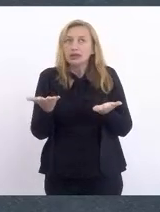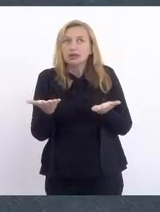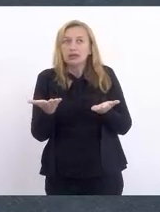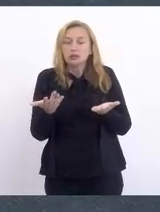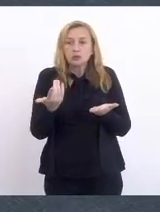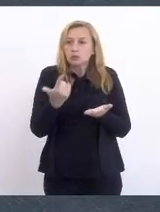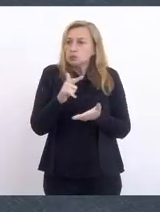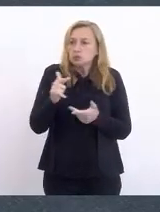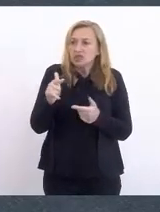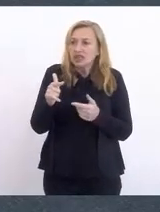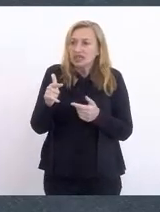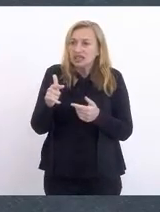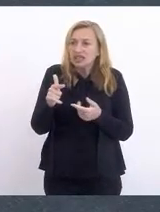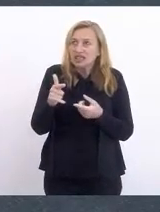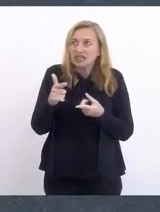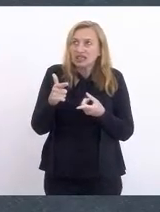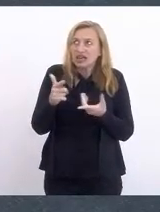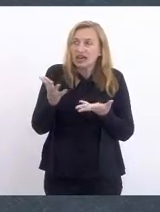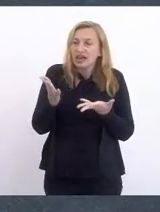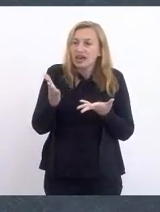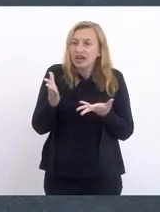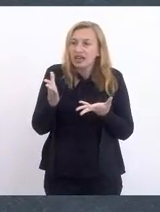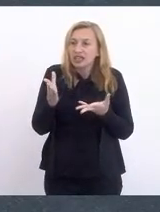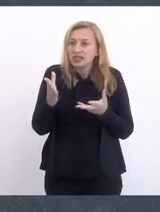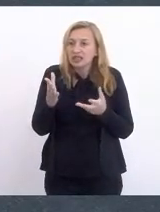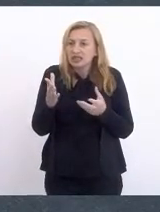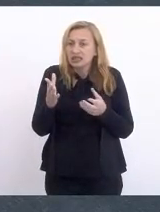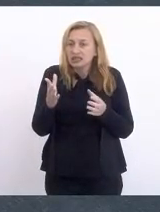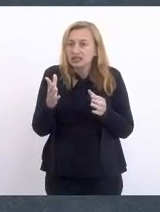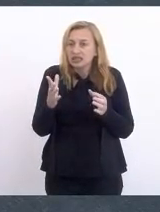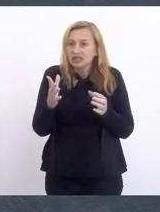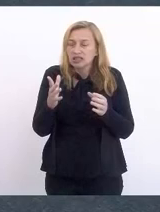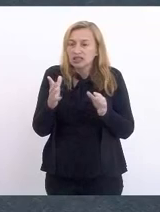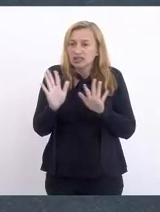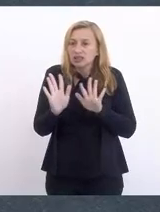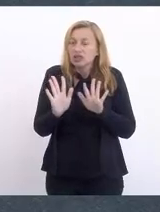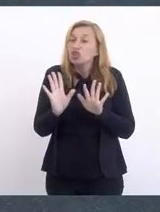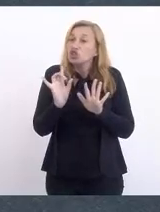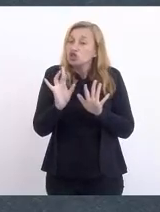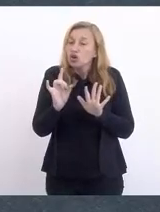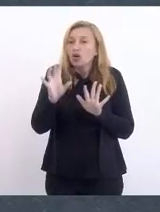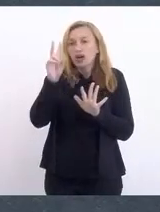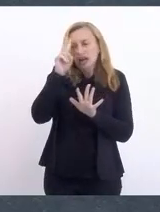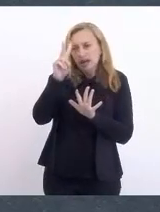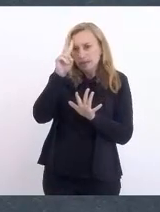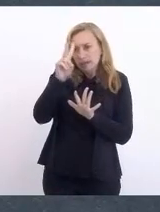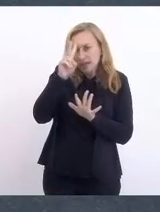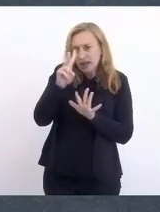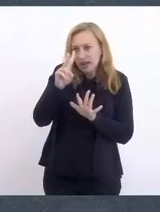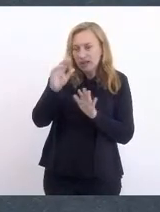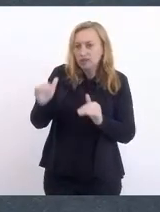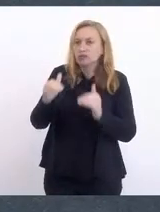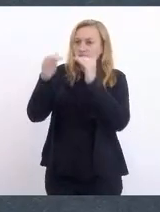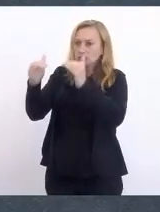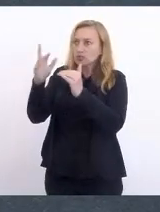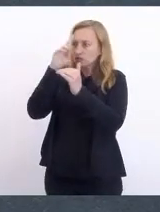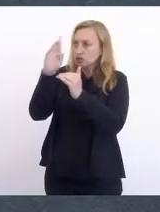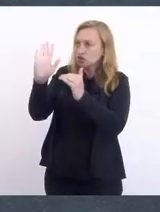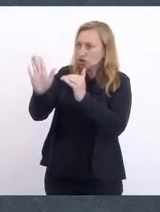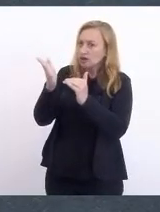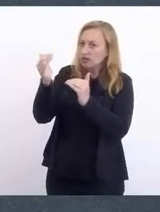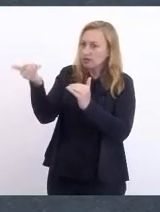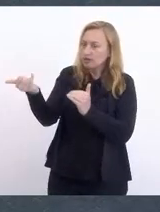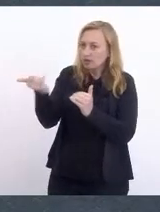nenhuma intenção de faturar o que quer que seja só lembrar que a vocês e nessa internacional de chegar